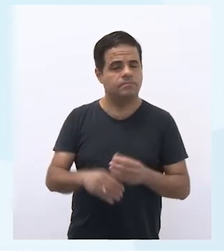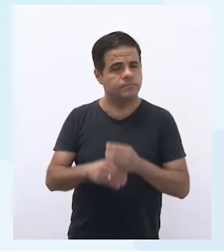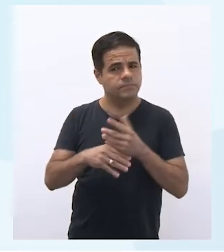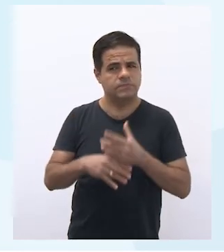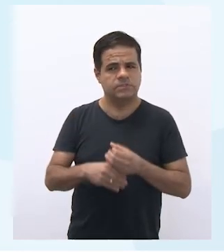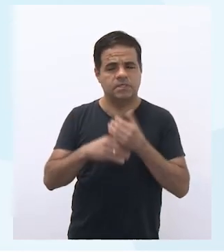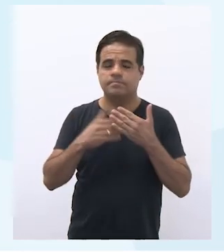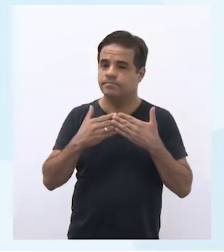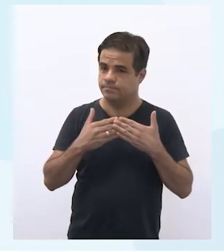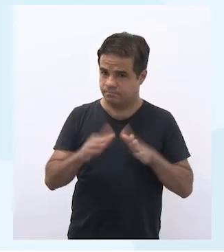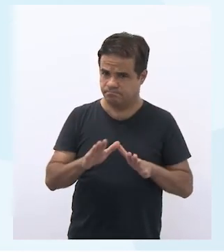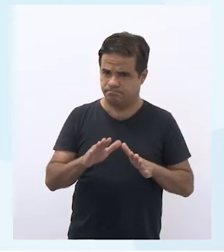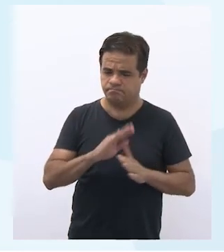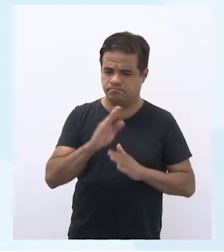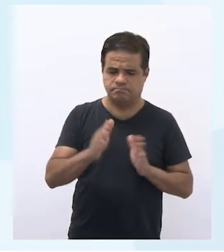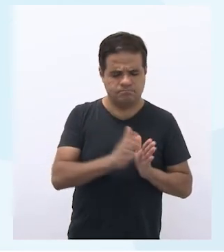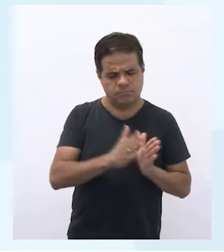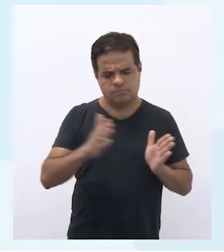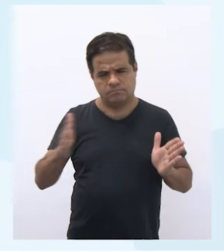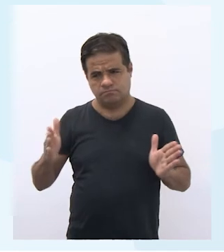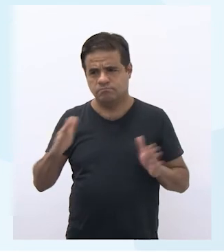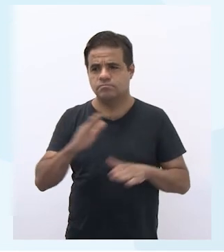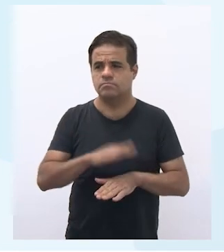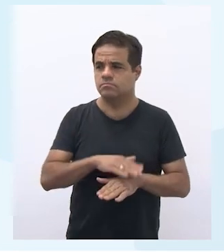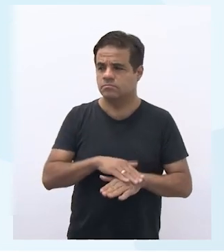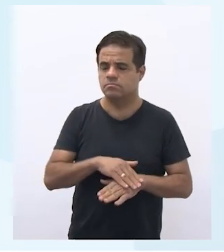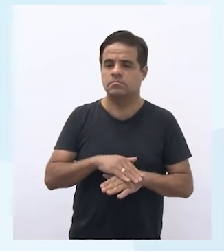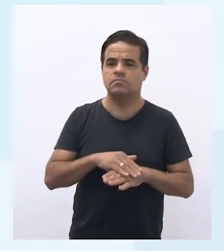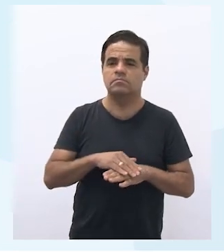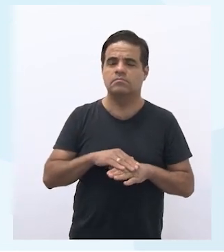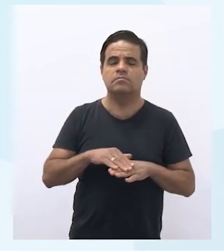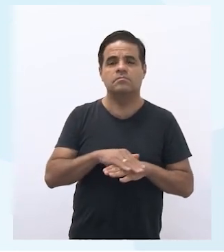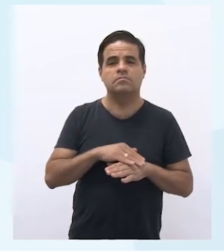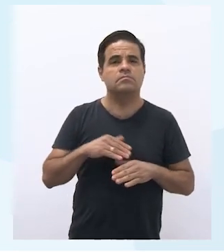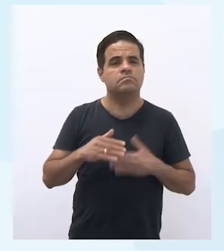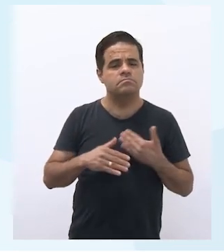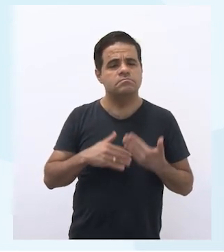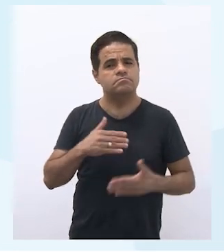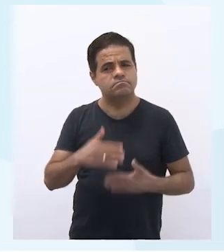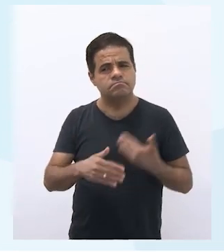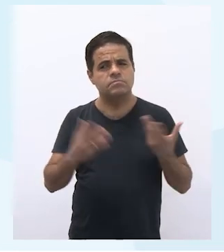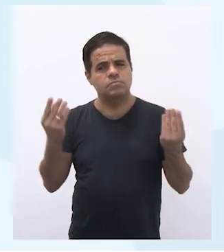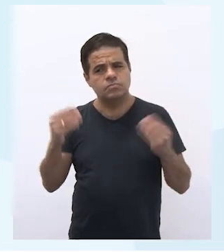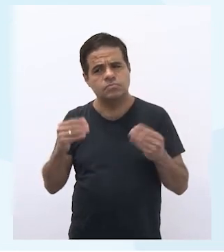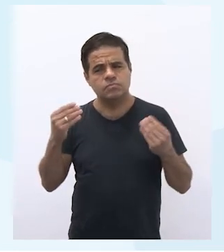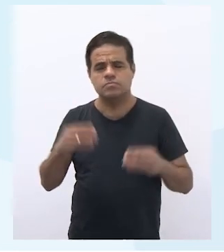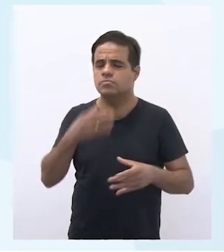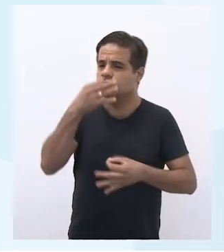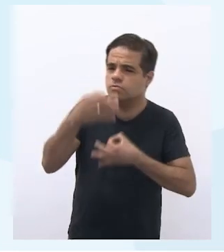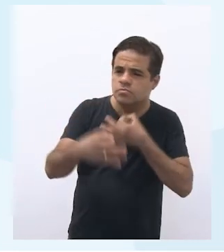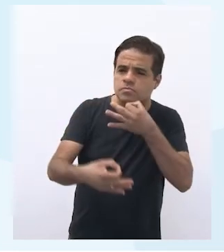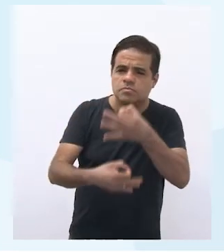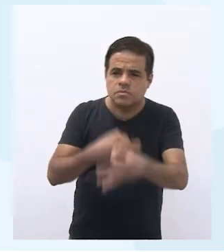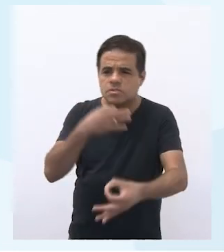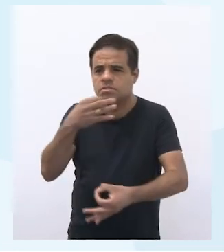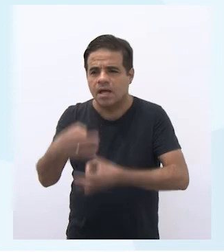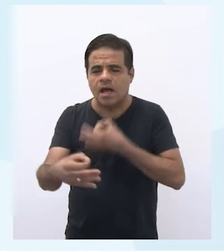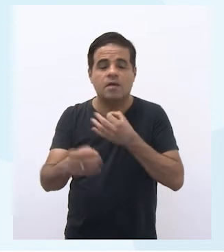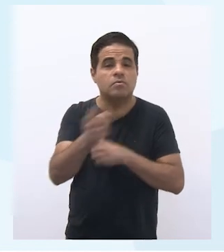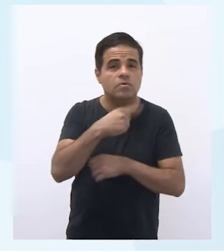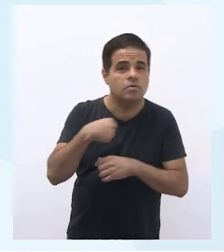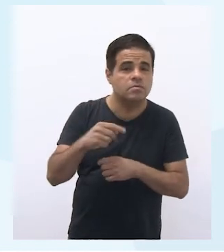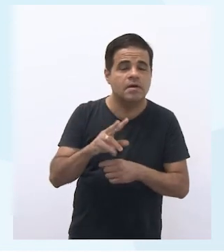aberto durante todo o tempo, a gente convida vocês a colocarem lá suas questões, seus comentários, que a gente